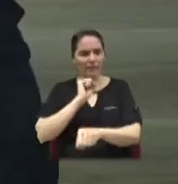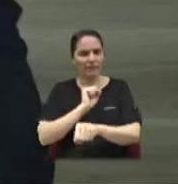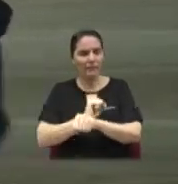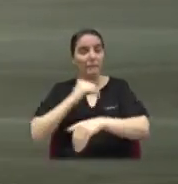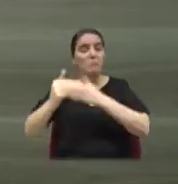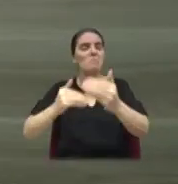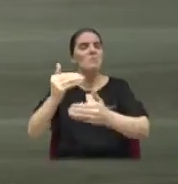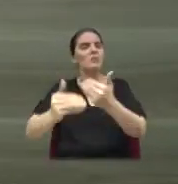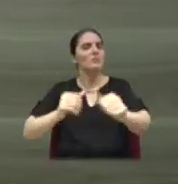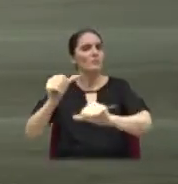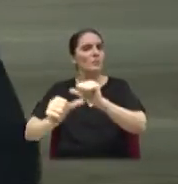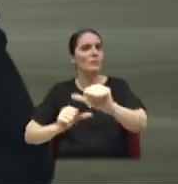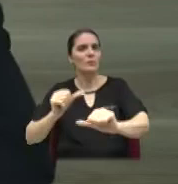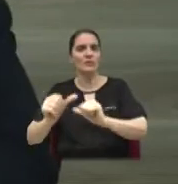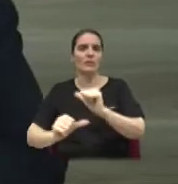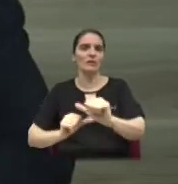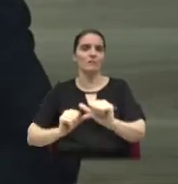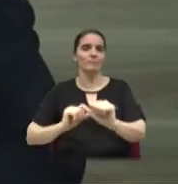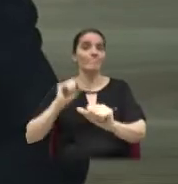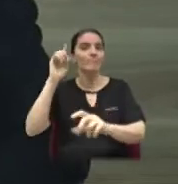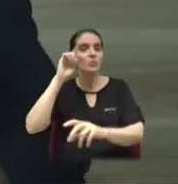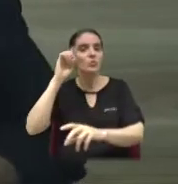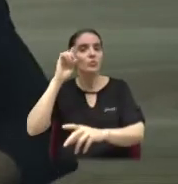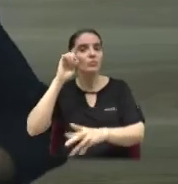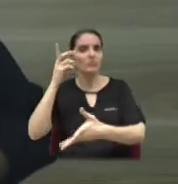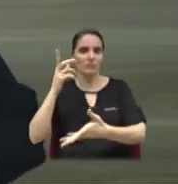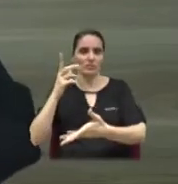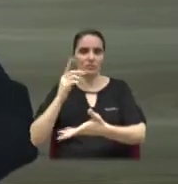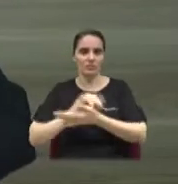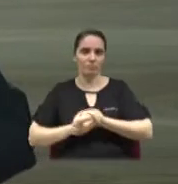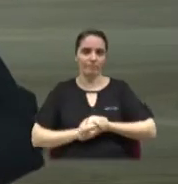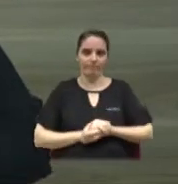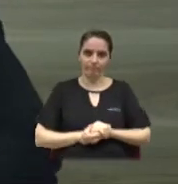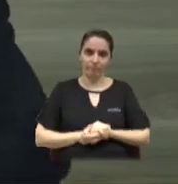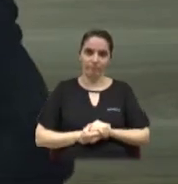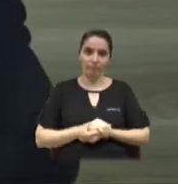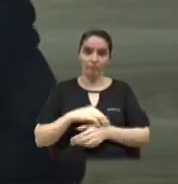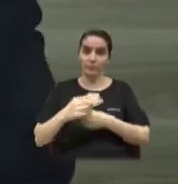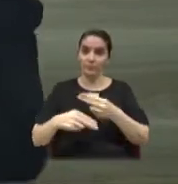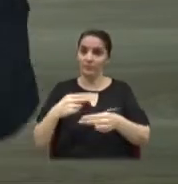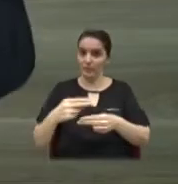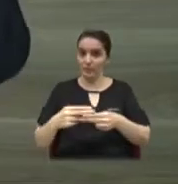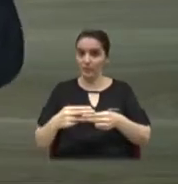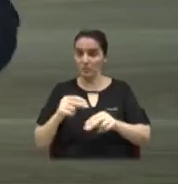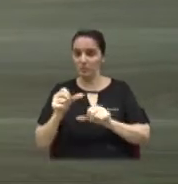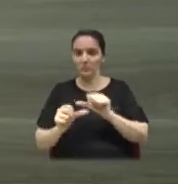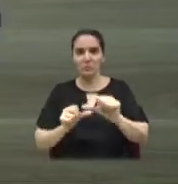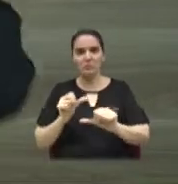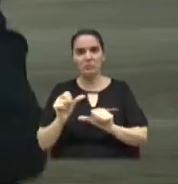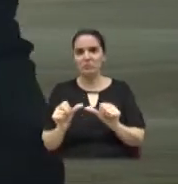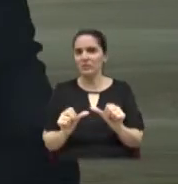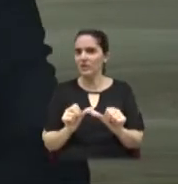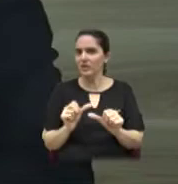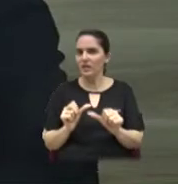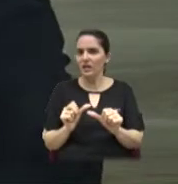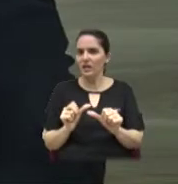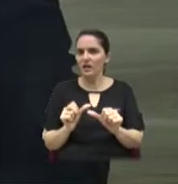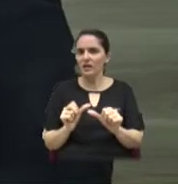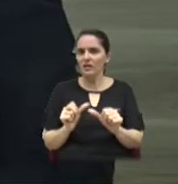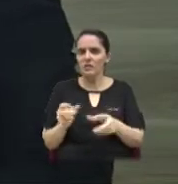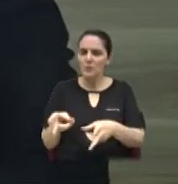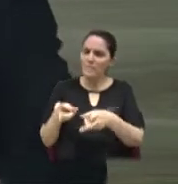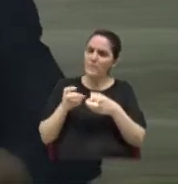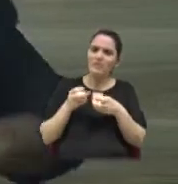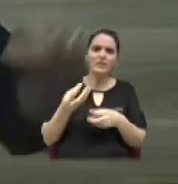mudar, todo dia tem gente lá pegando. Então eu percebo que para as mudanças não existe o olhar na qualidade de vida